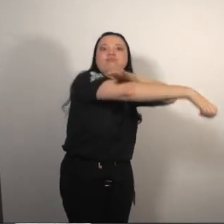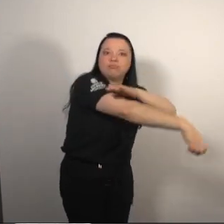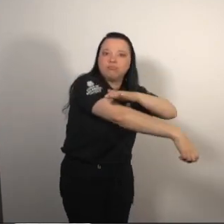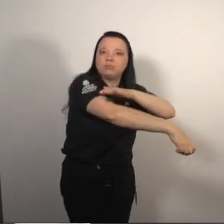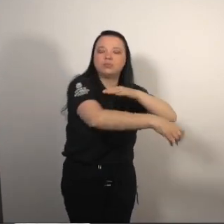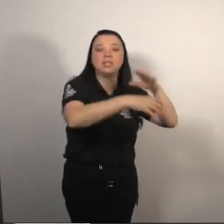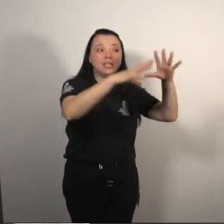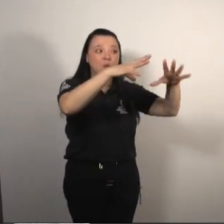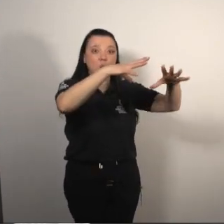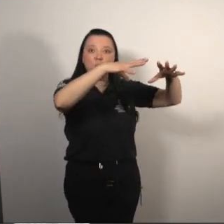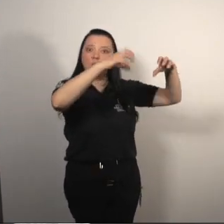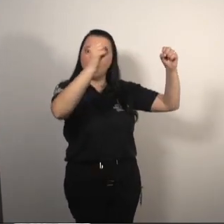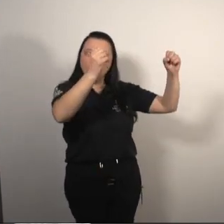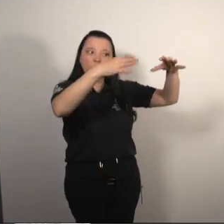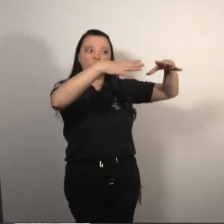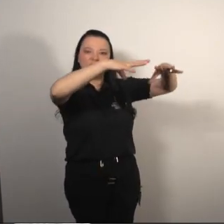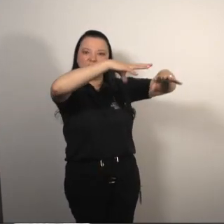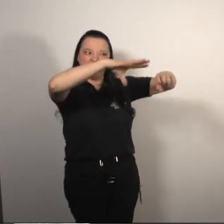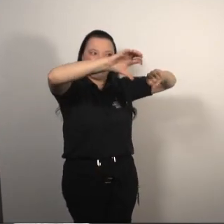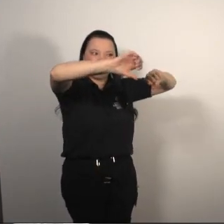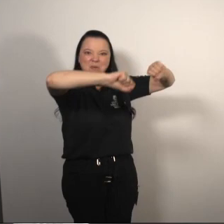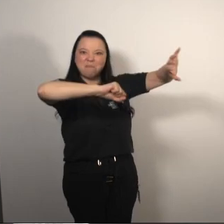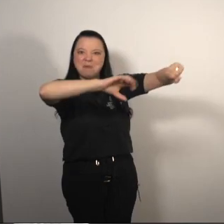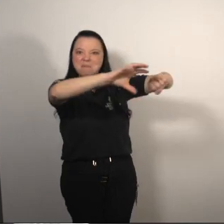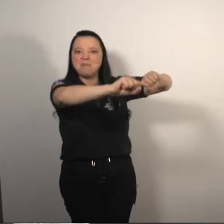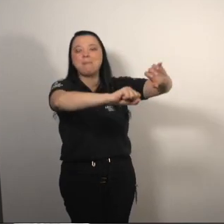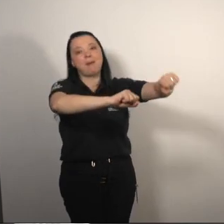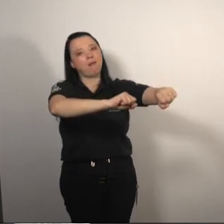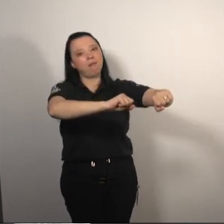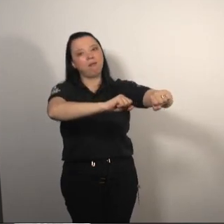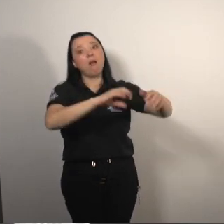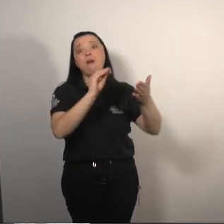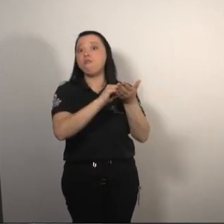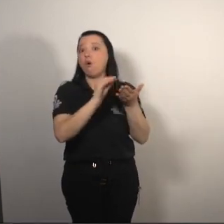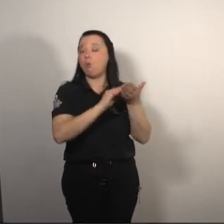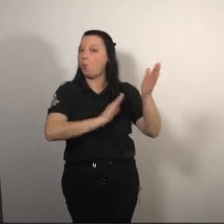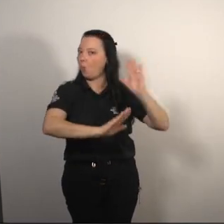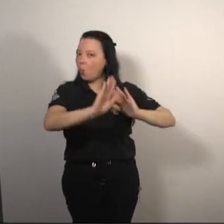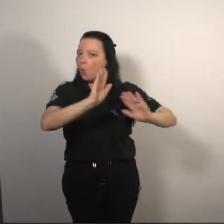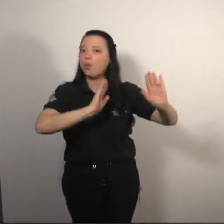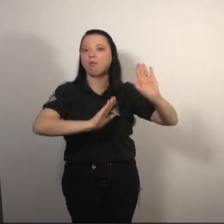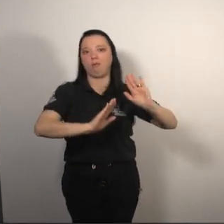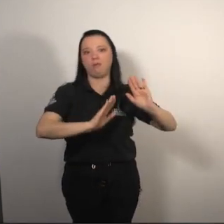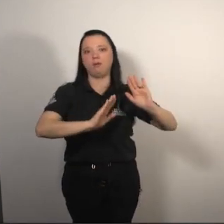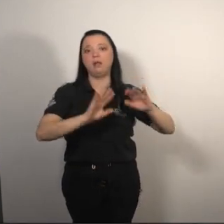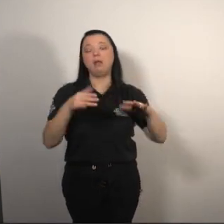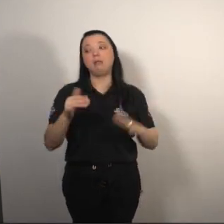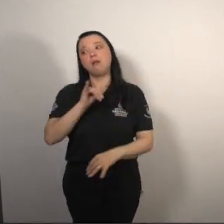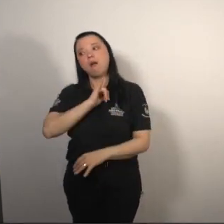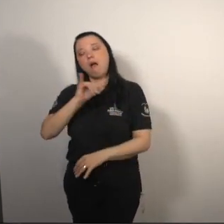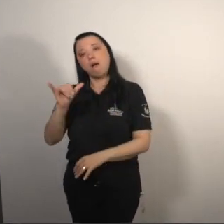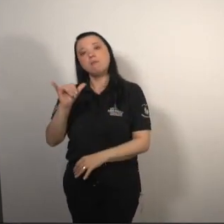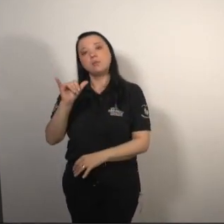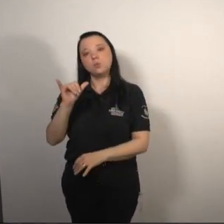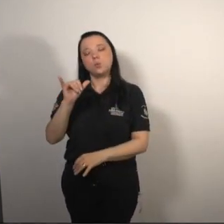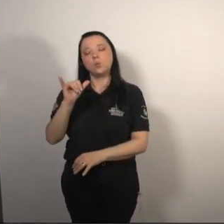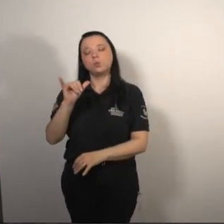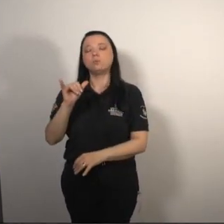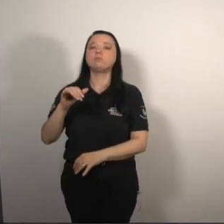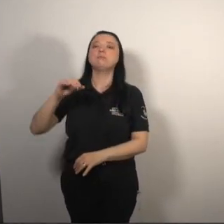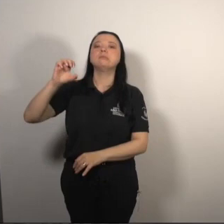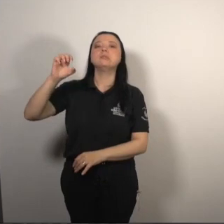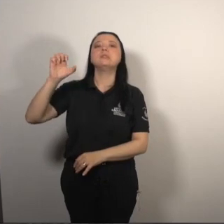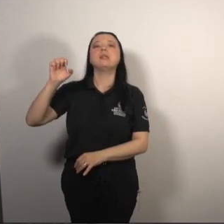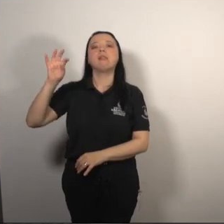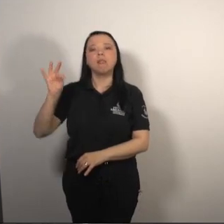uma falta de cuidado, né, na utilização. Então, a gente tem conversado com a CET tem instalado equipamentos